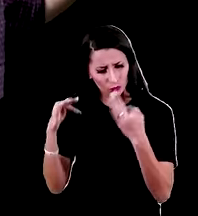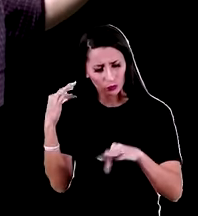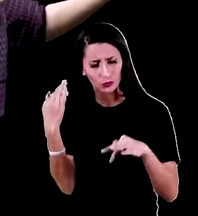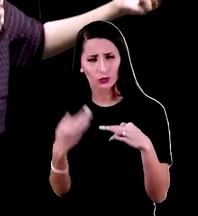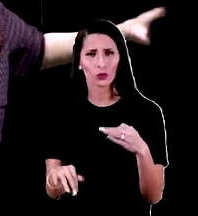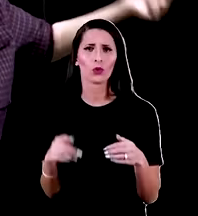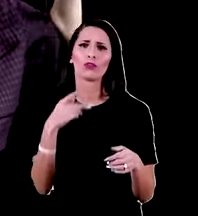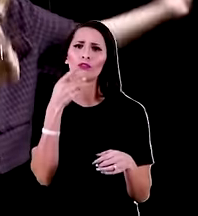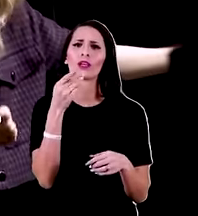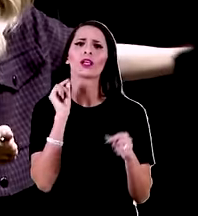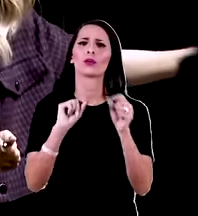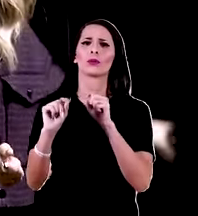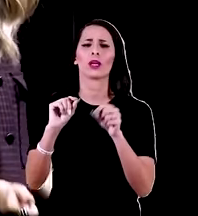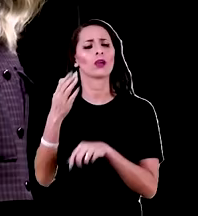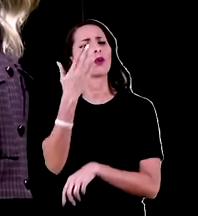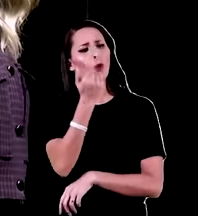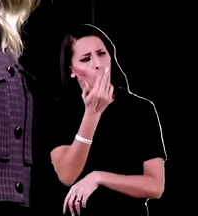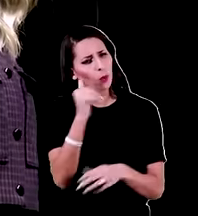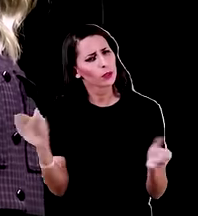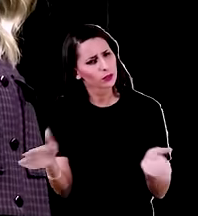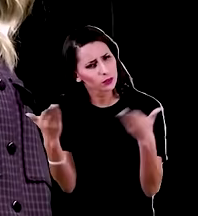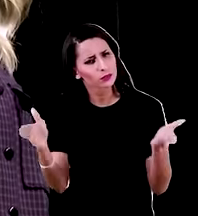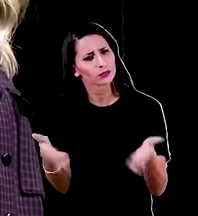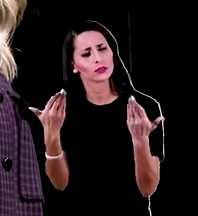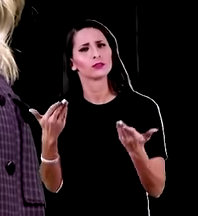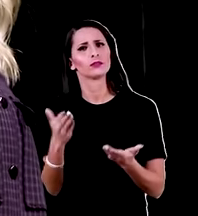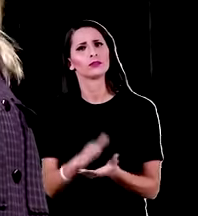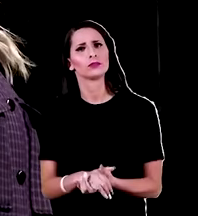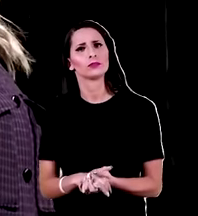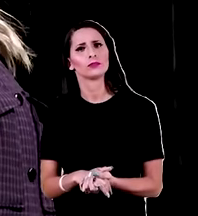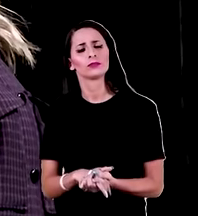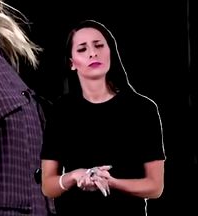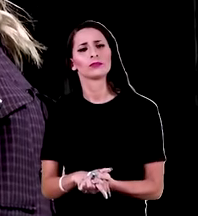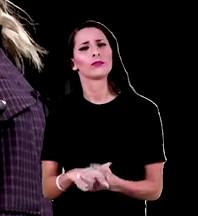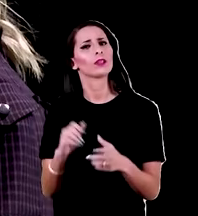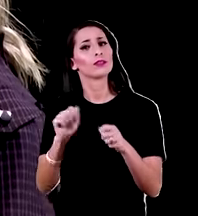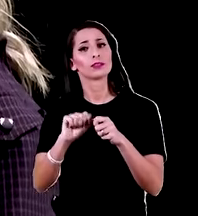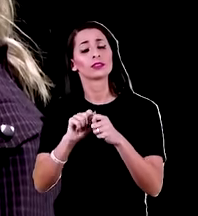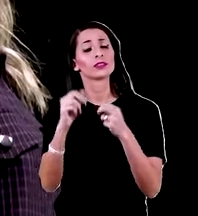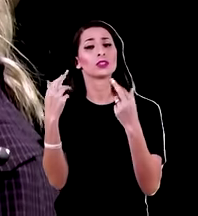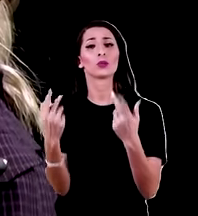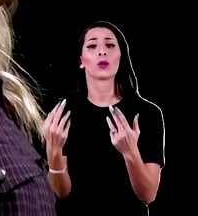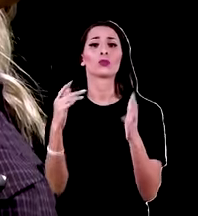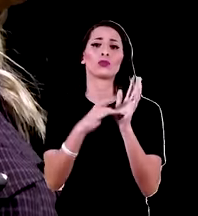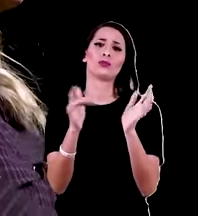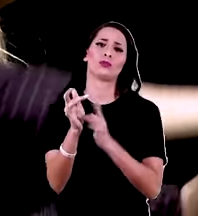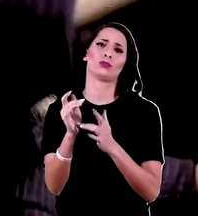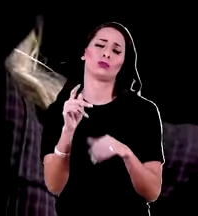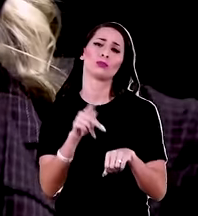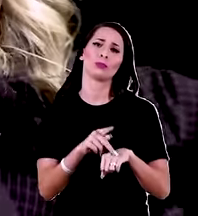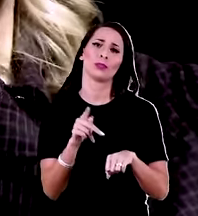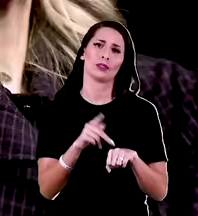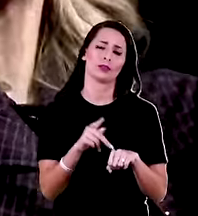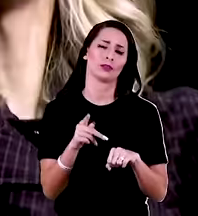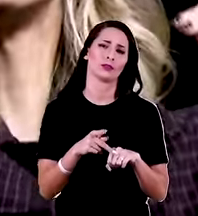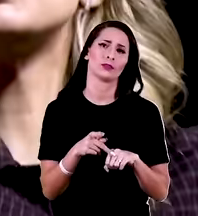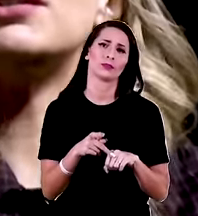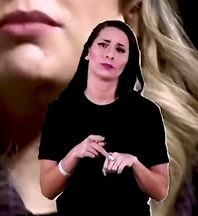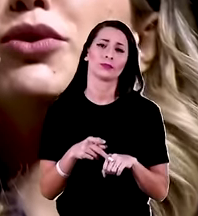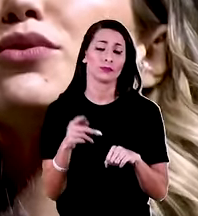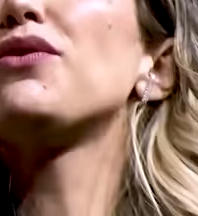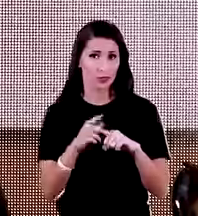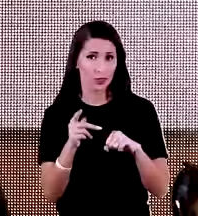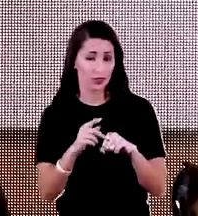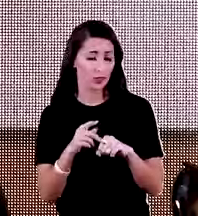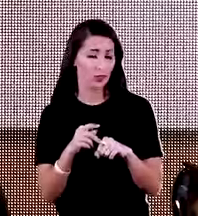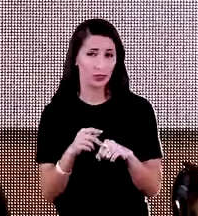come mulher, te levanta. É fazer como Jesus fez com Pedro. Pedro era alguém tão inconstante,